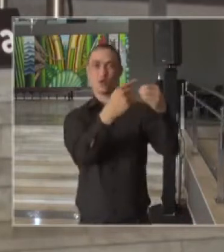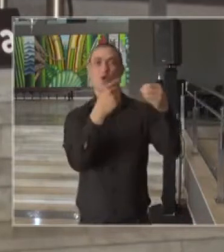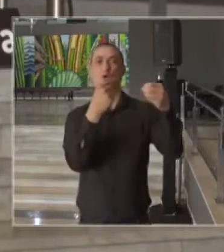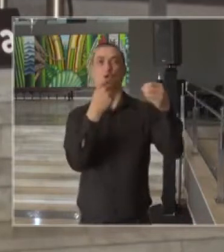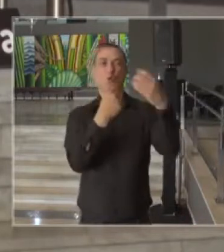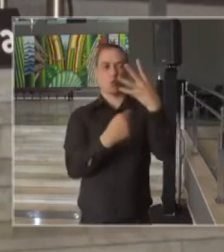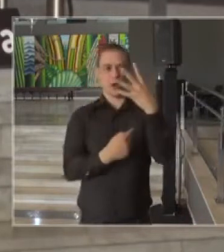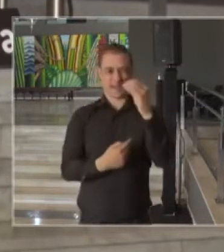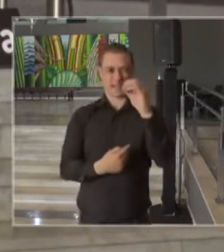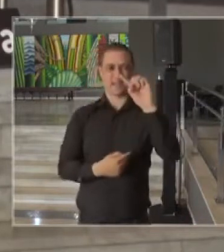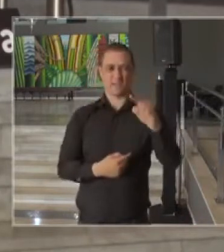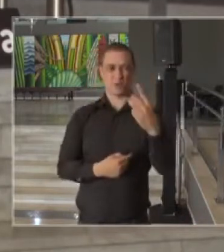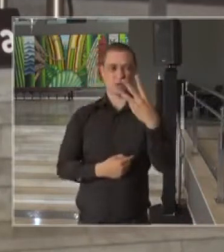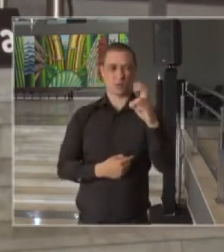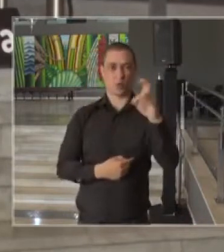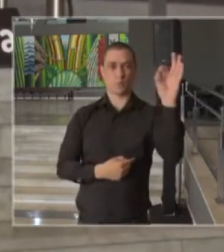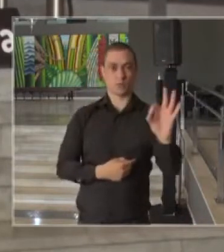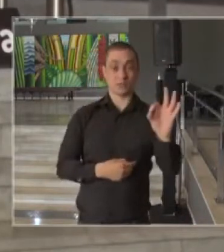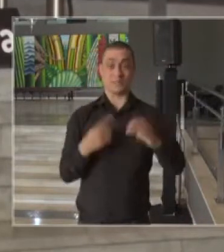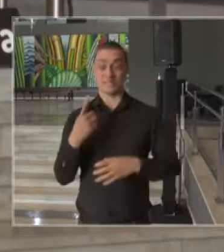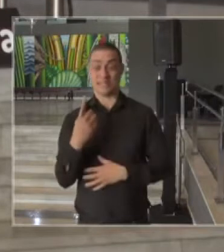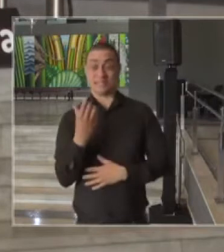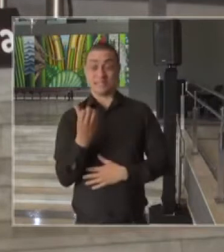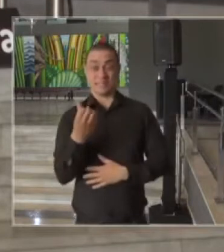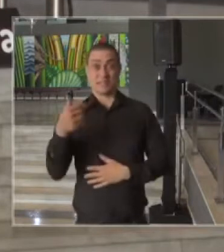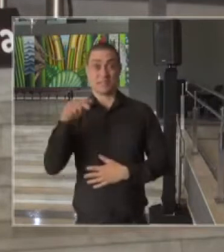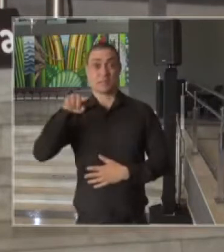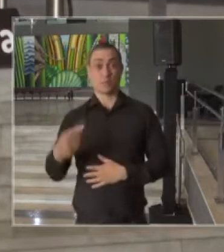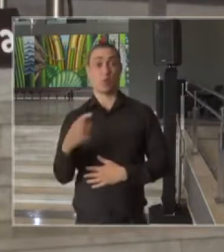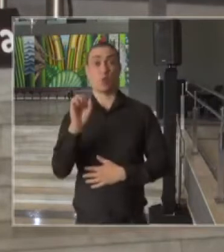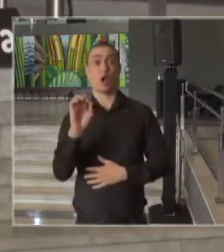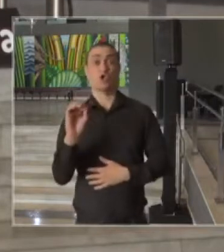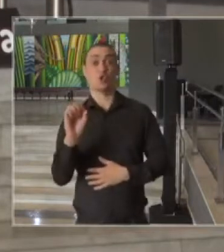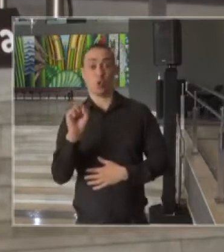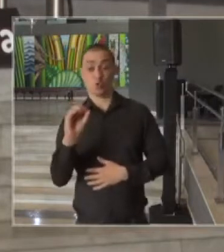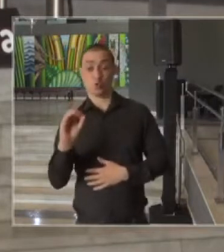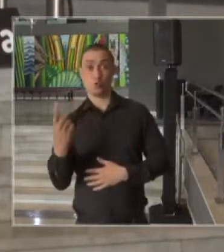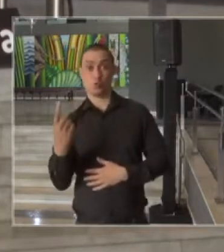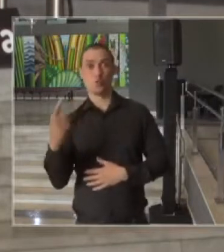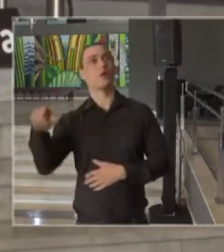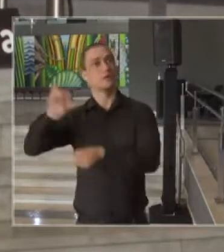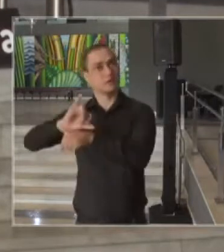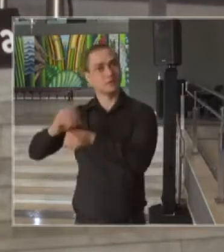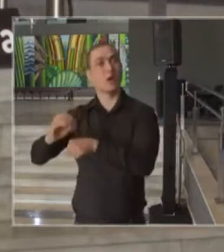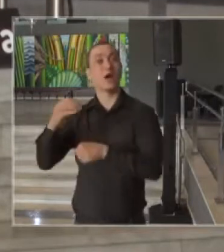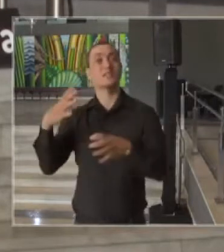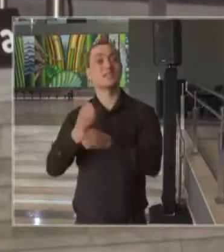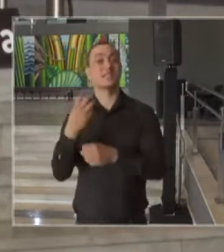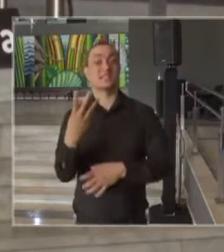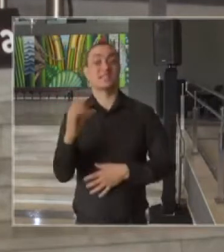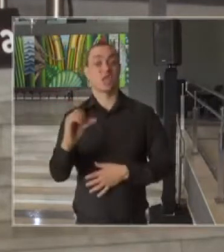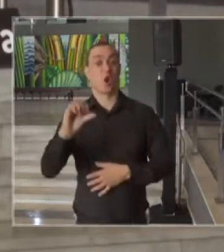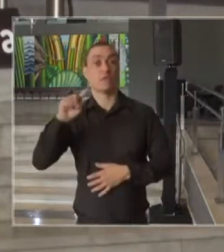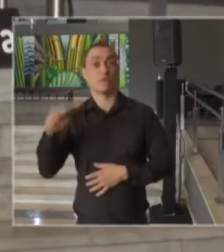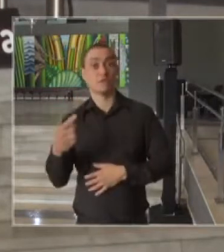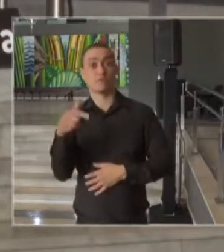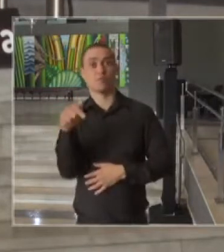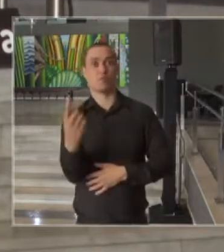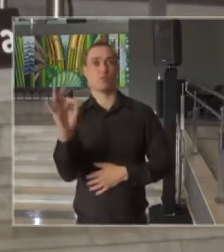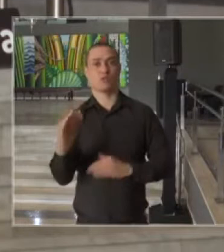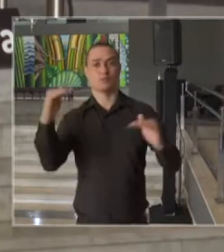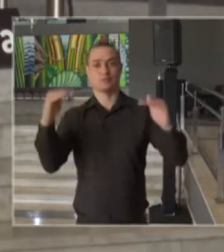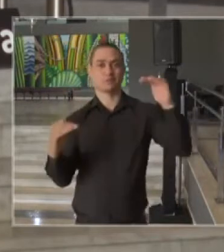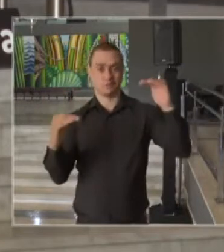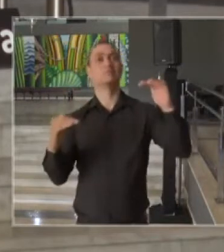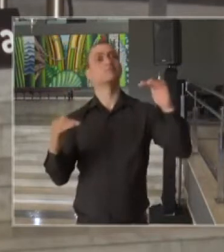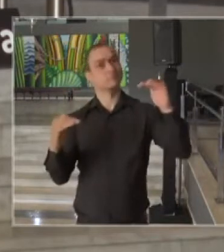40,30 e cinco porcento e 167 1801 e tal 39 pontos 71